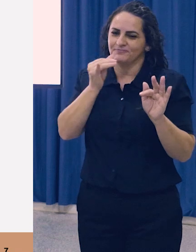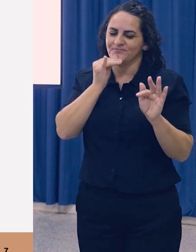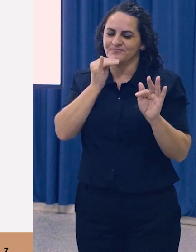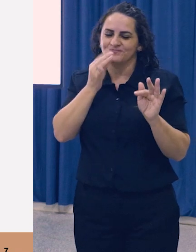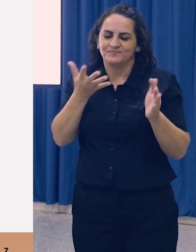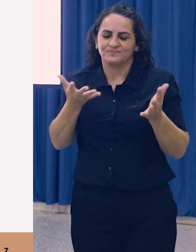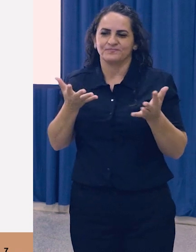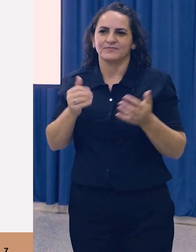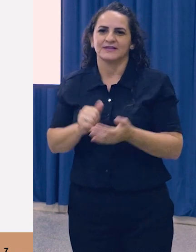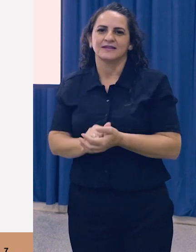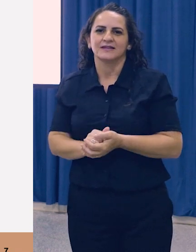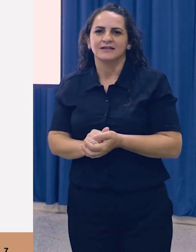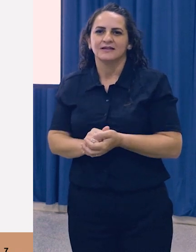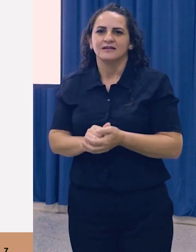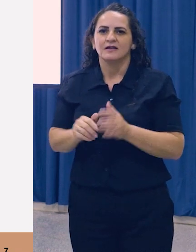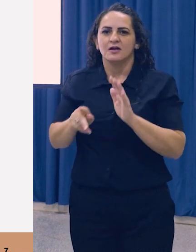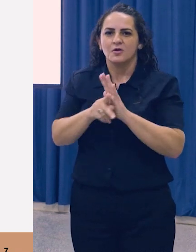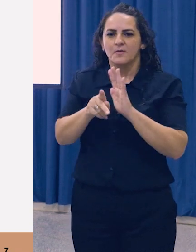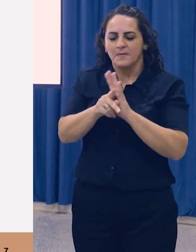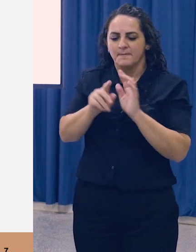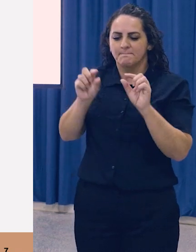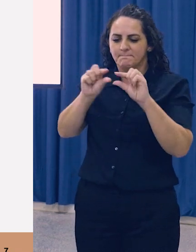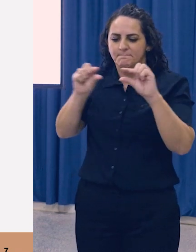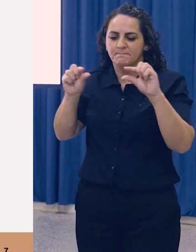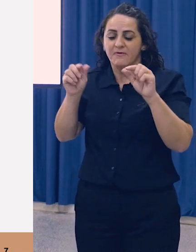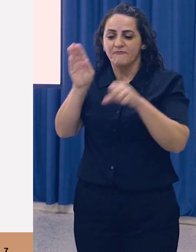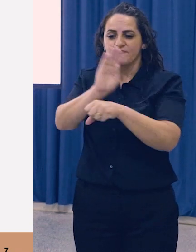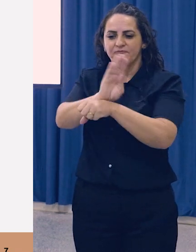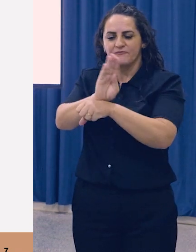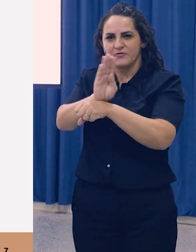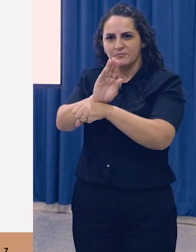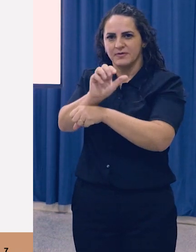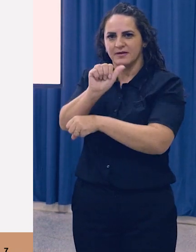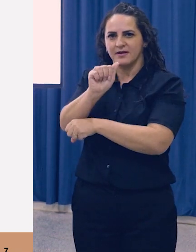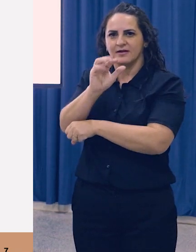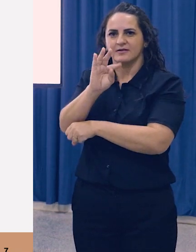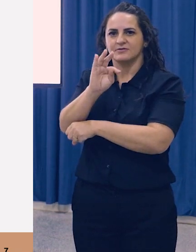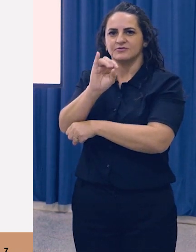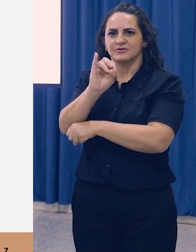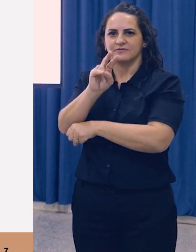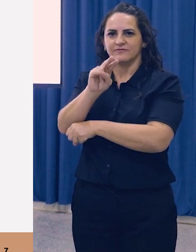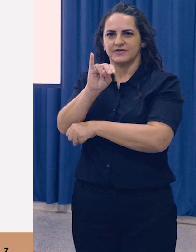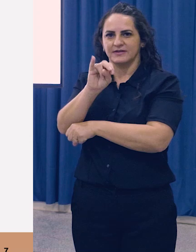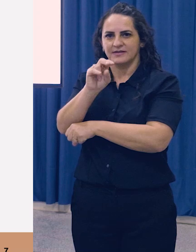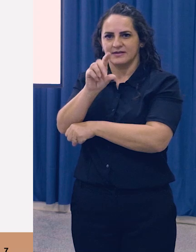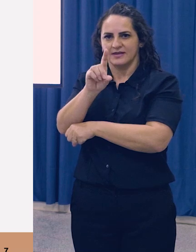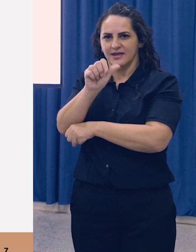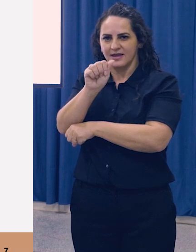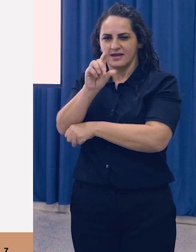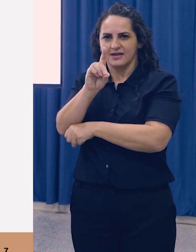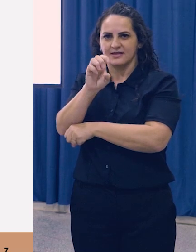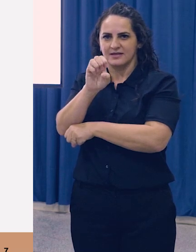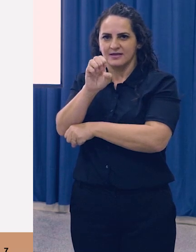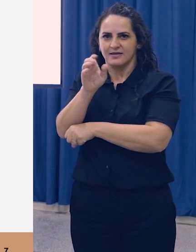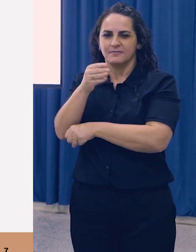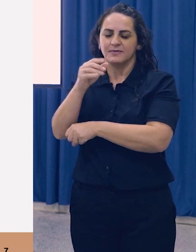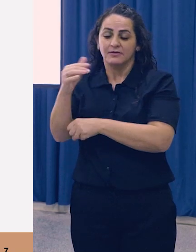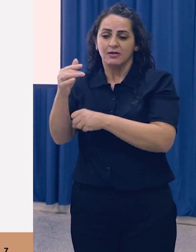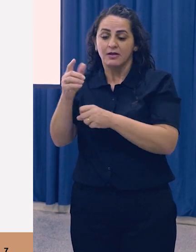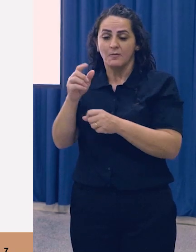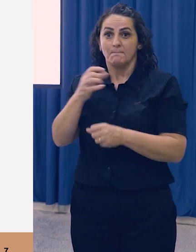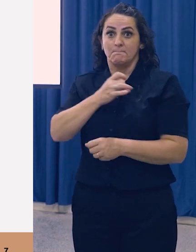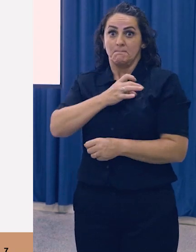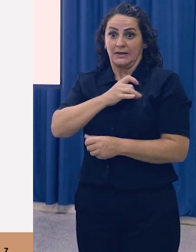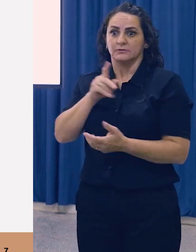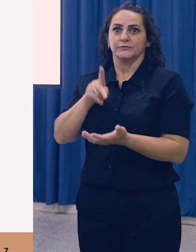exemplo, a Atividade Paranormal, aquele filme, tem essa tagline: o medo é real. Vai